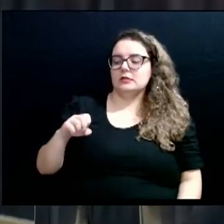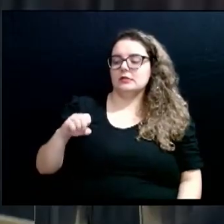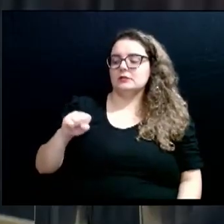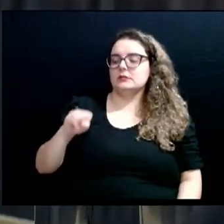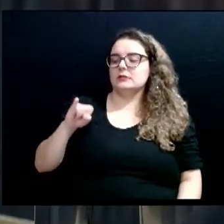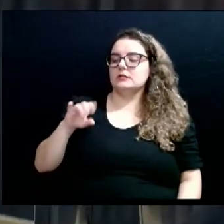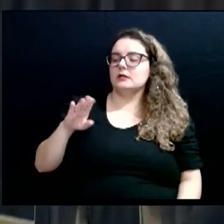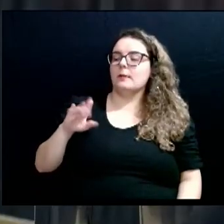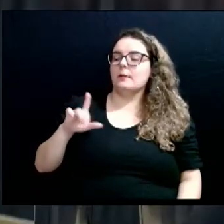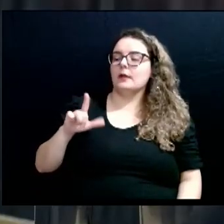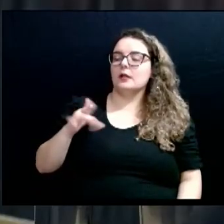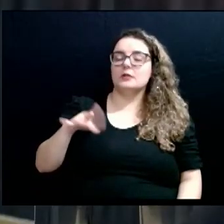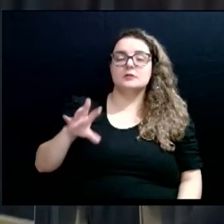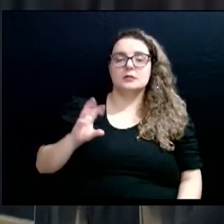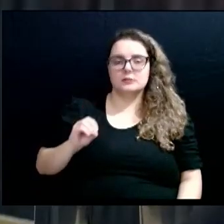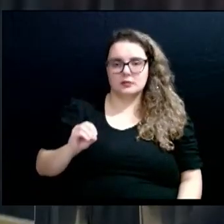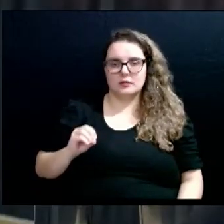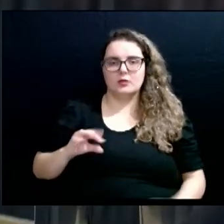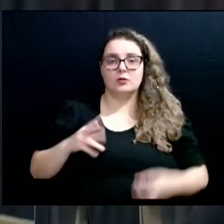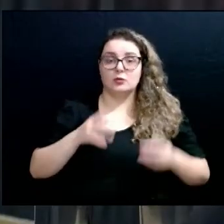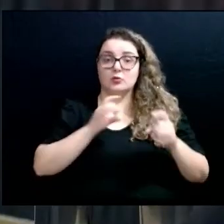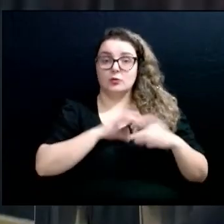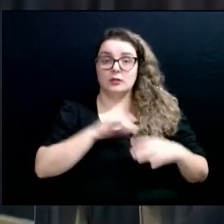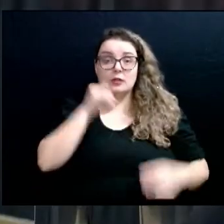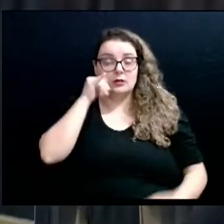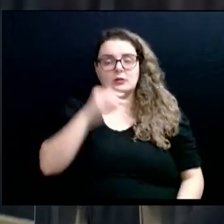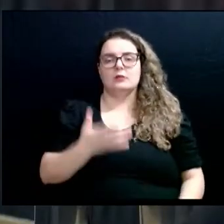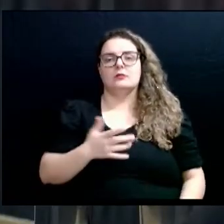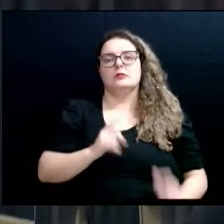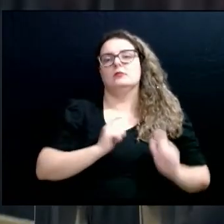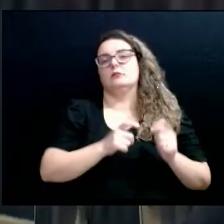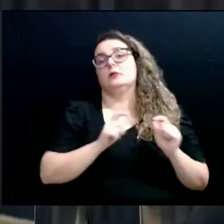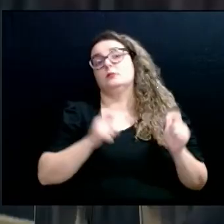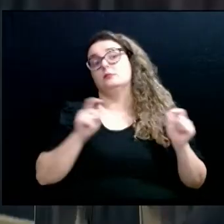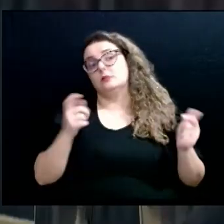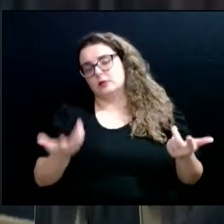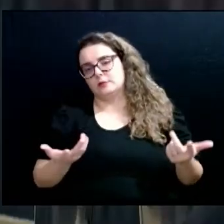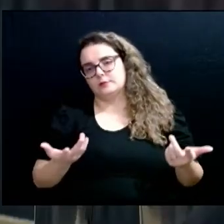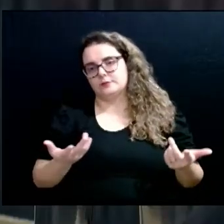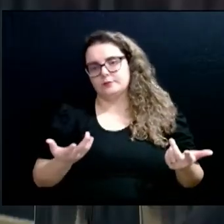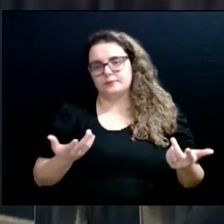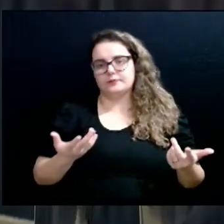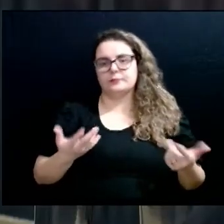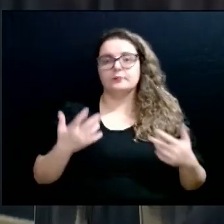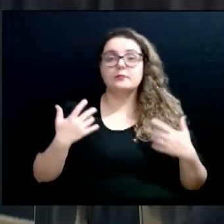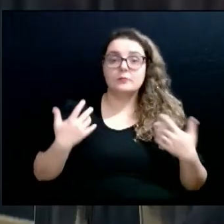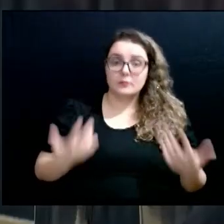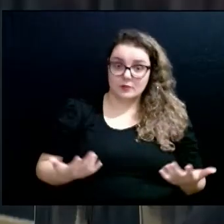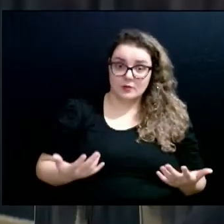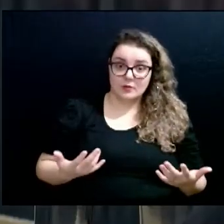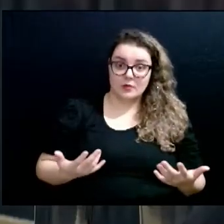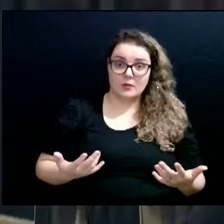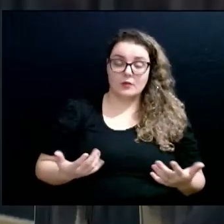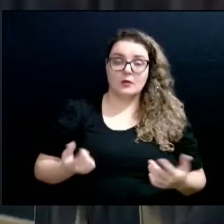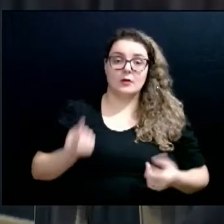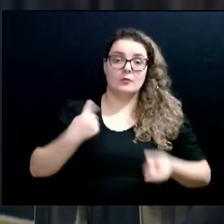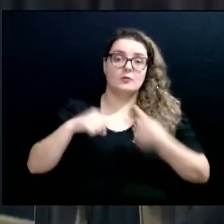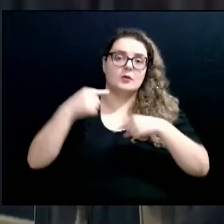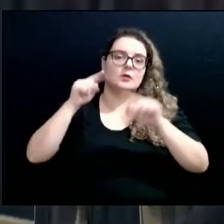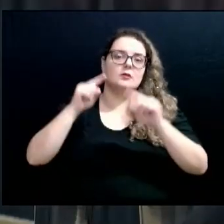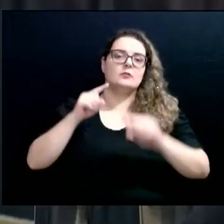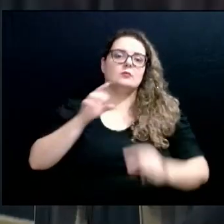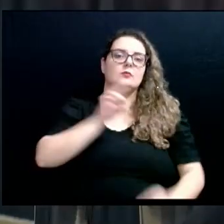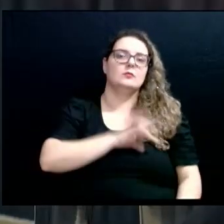medo e a gente evita, aquilo cresce, aquilo toma uma proporção maior. Para superar o medo, a gente tem que fazer